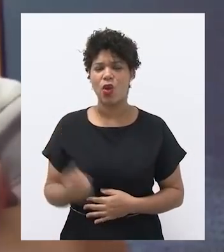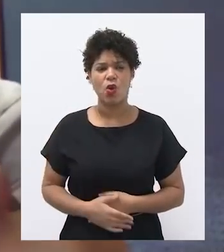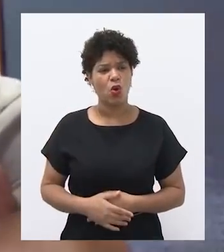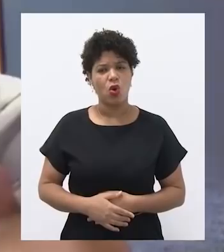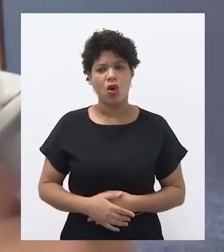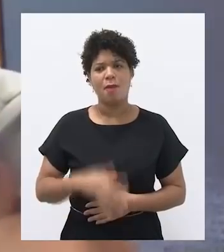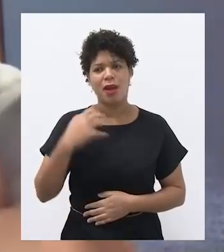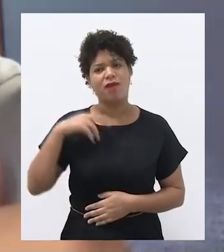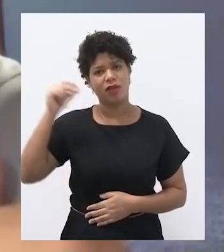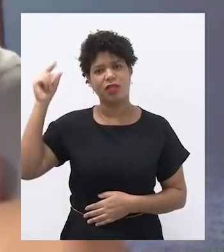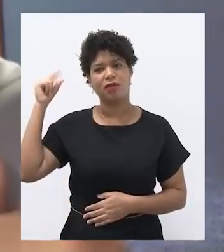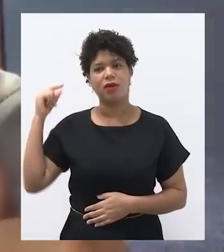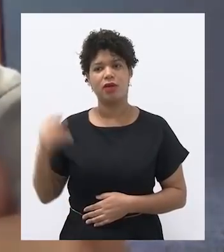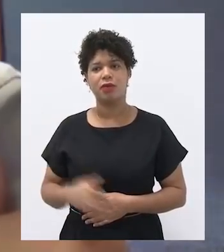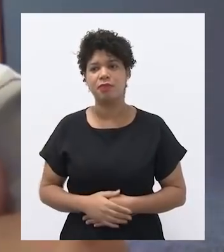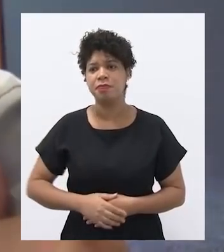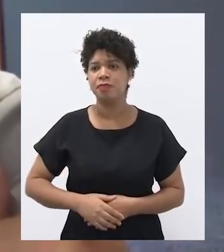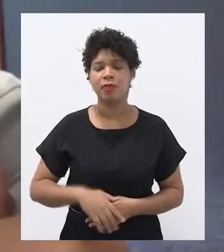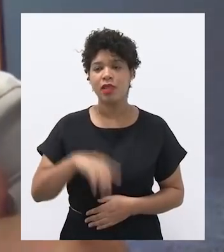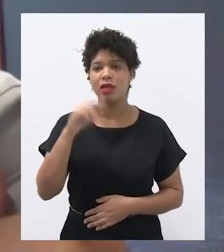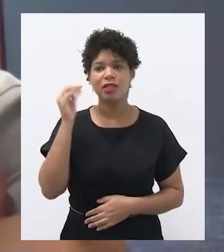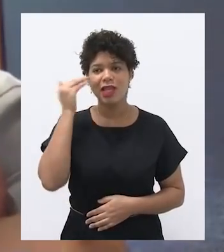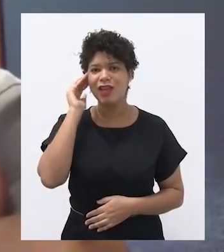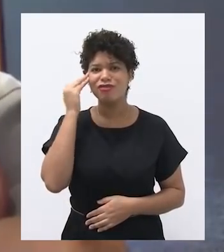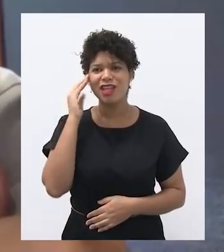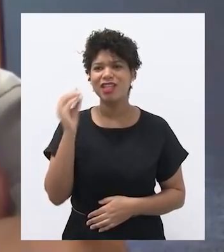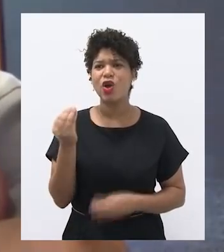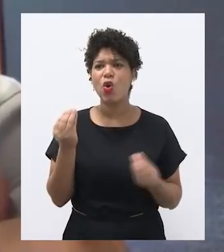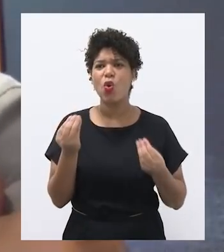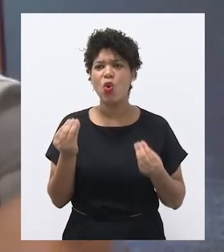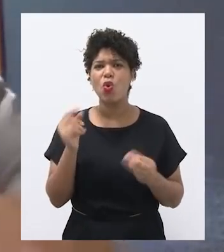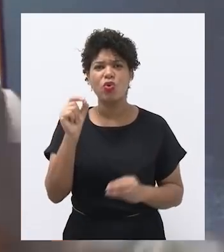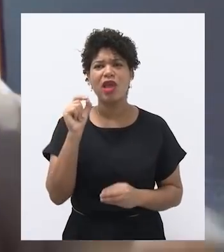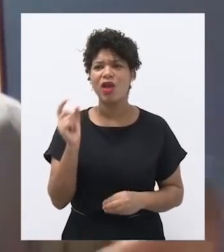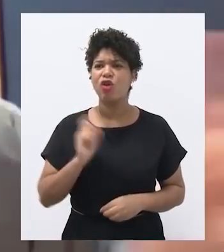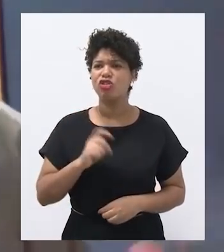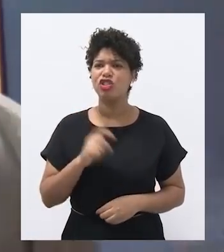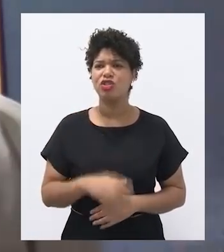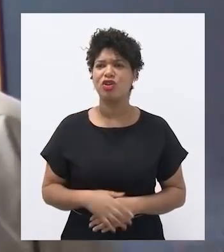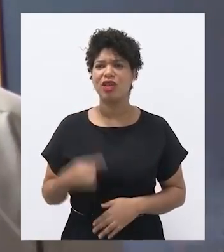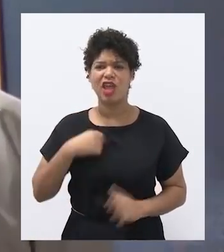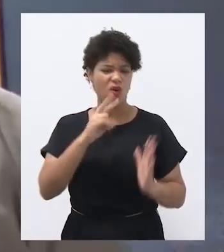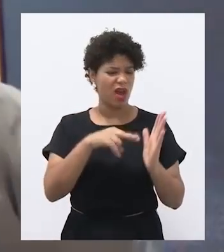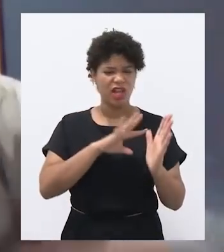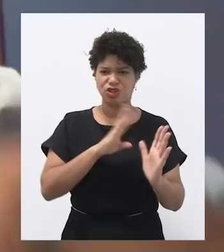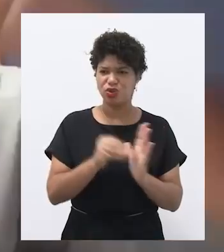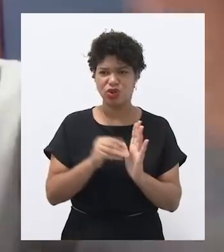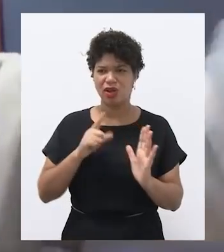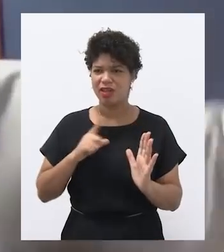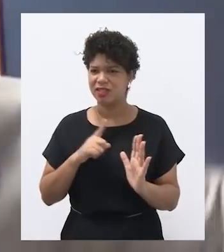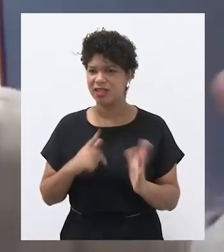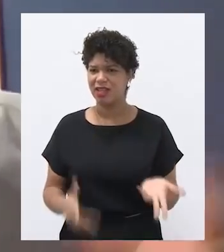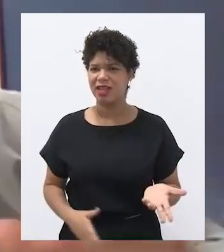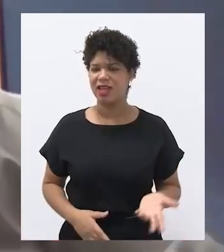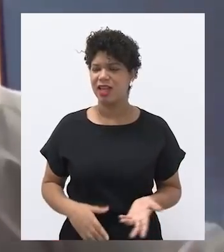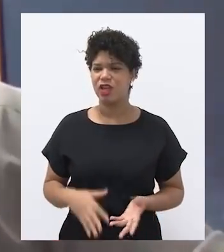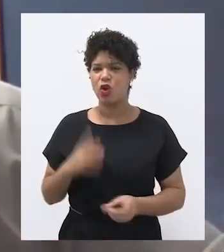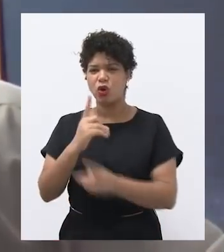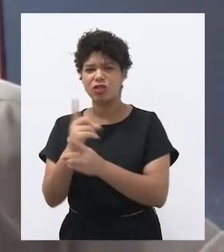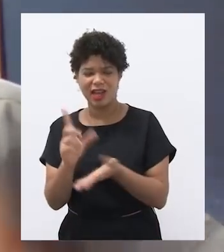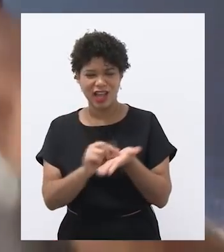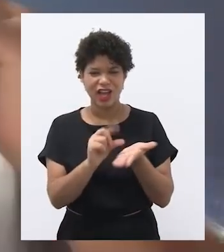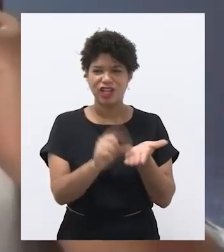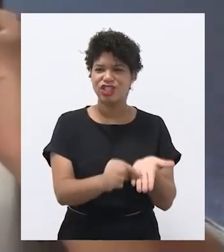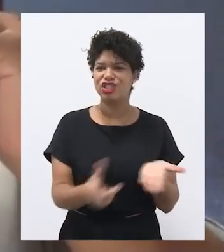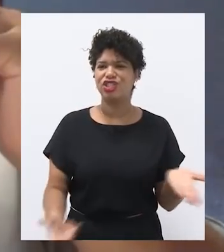faz tempo isso, eu estava indignado porque eu não conseguia entender o que diabos era o TikTok. Eu fui ler tudo que tinha, achei artigo de